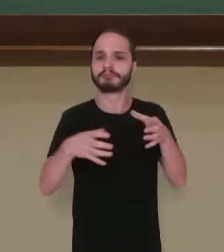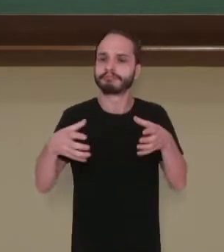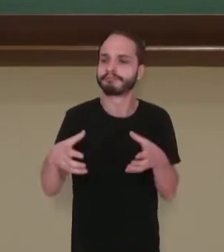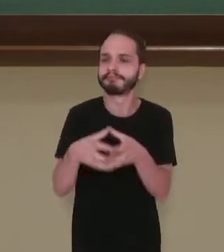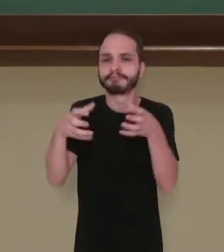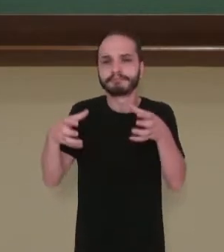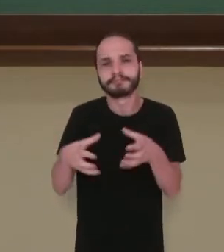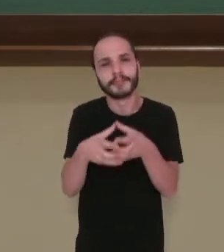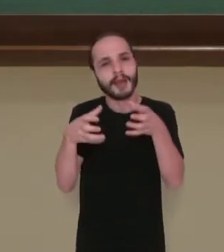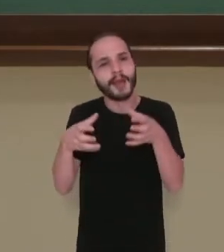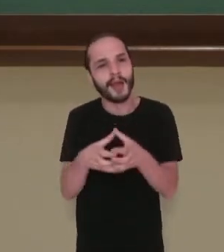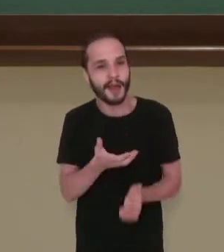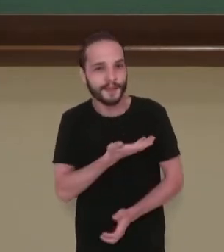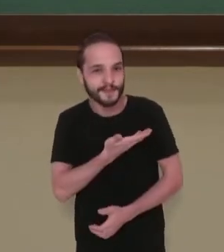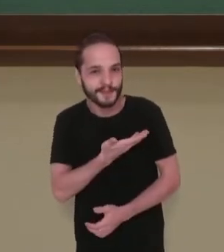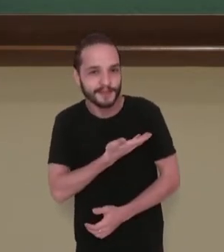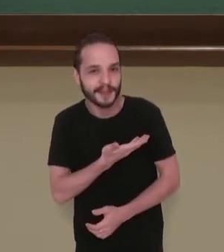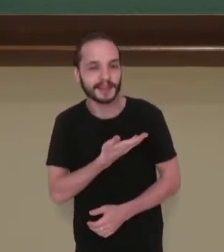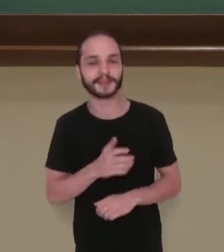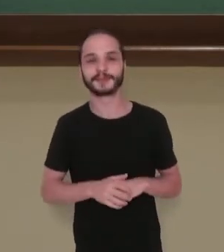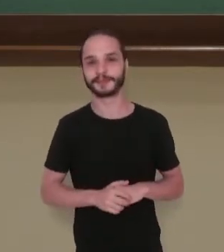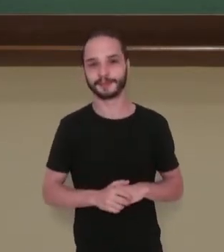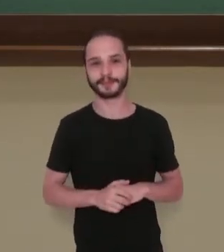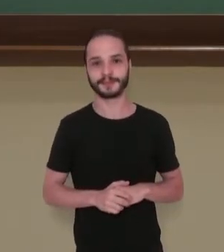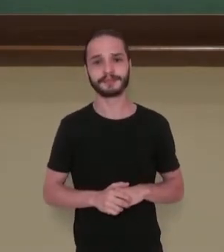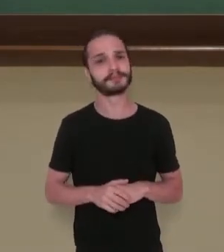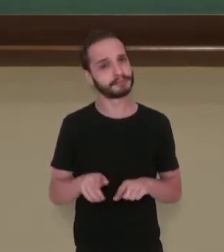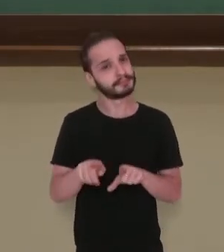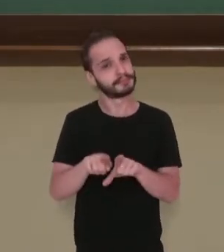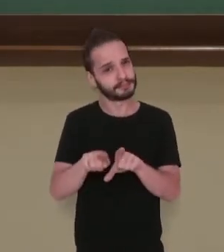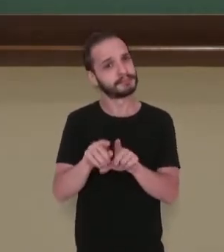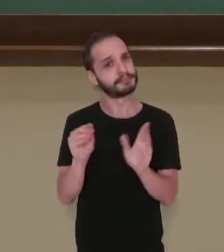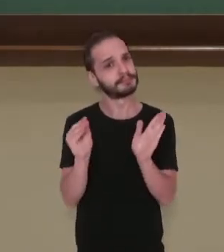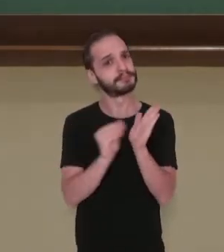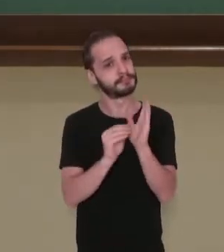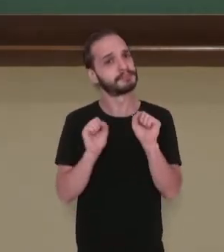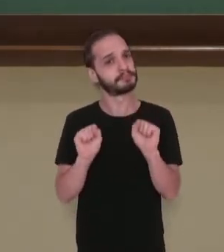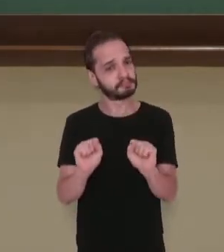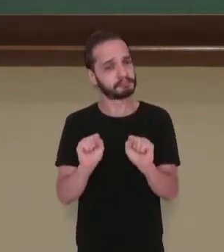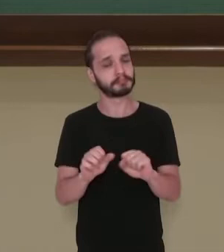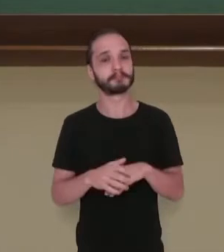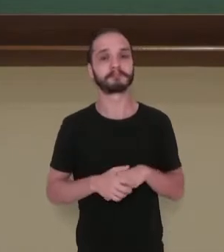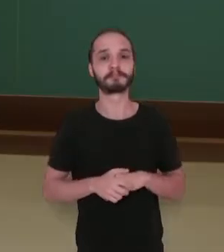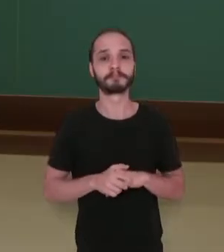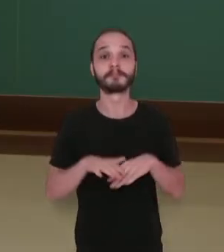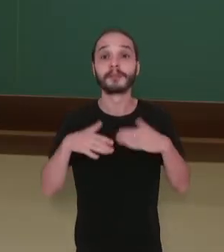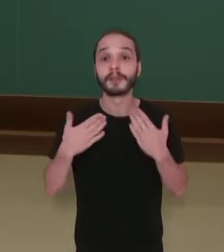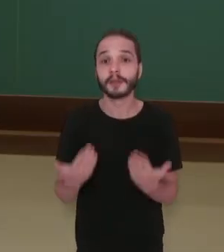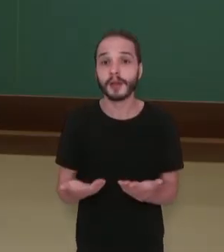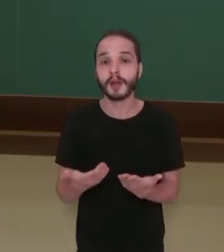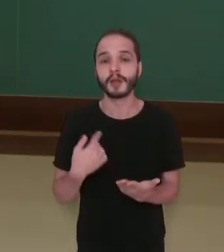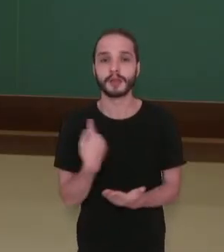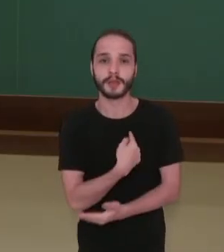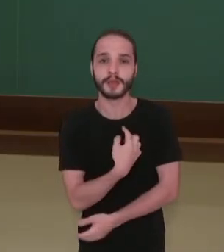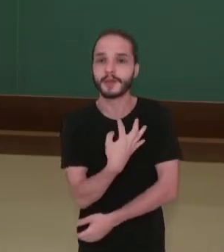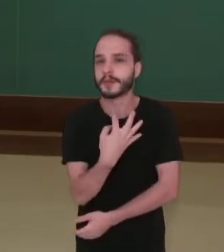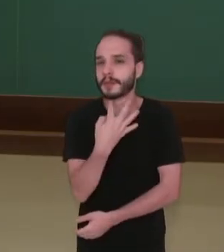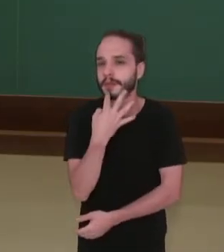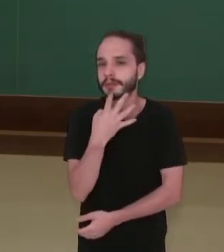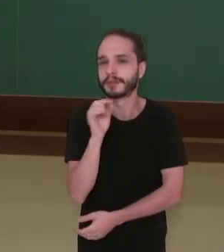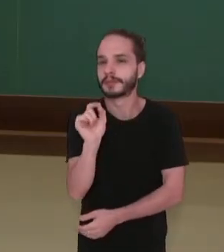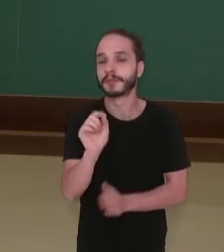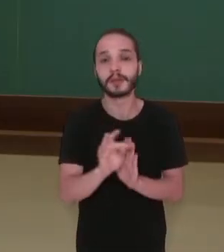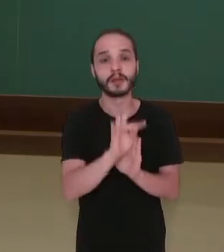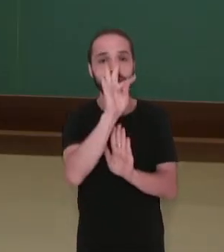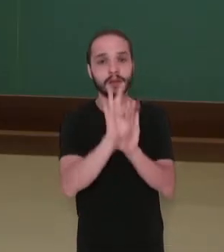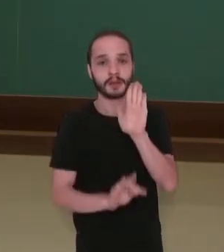conviver com os amiguinhos. Também posso colocar tudo isso. Assim, Vamos conhecer textos que utilizam